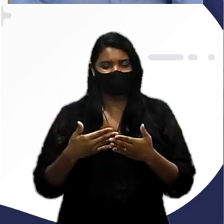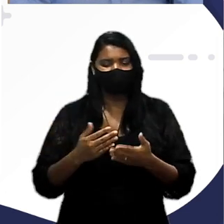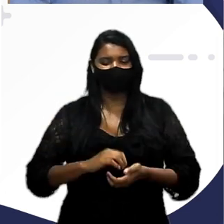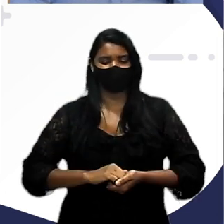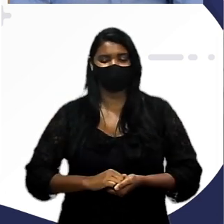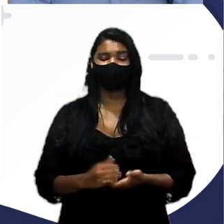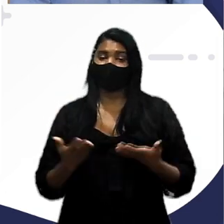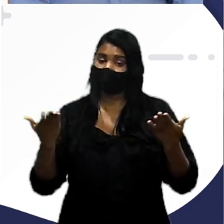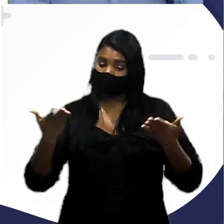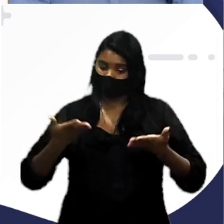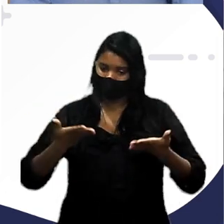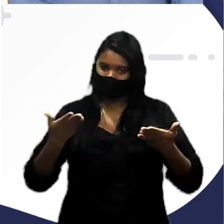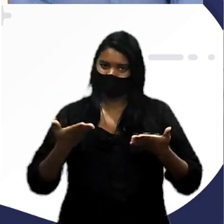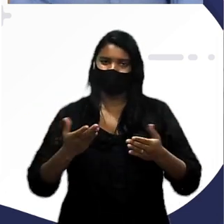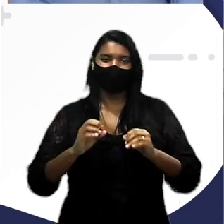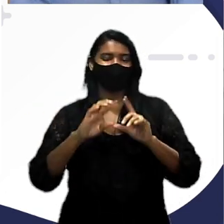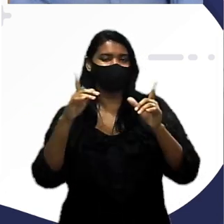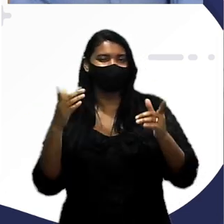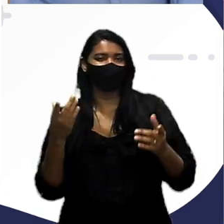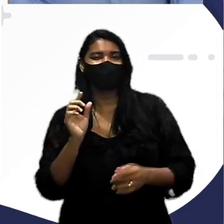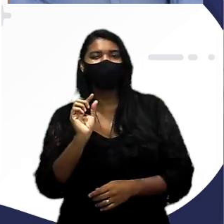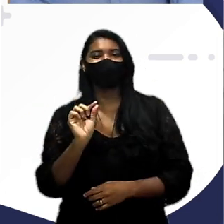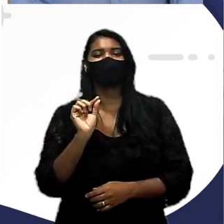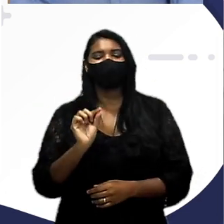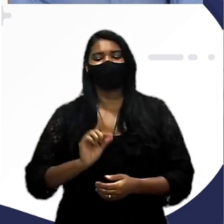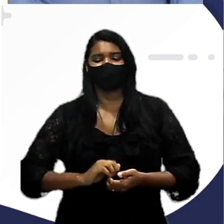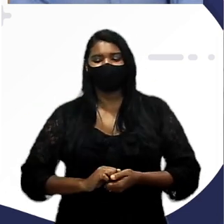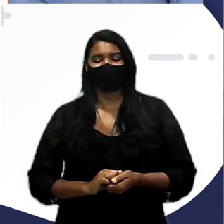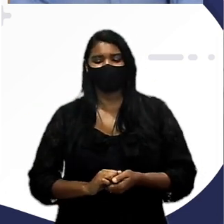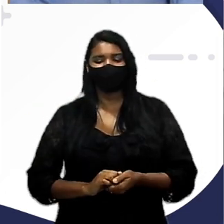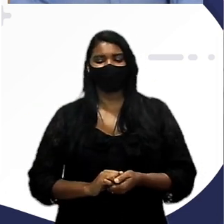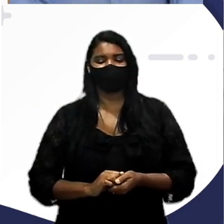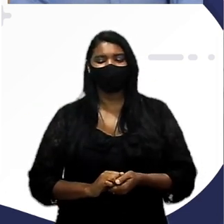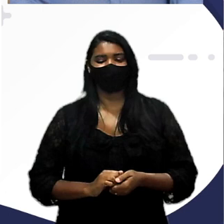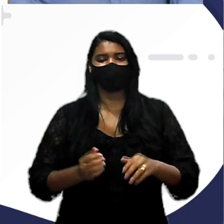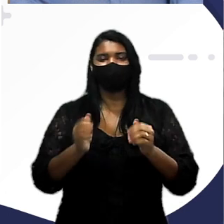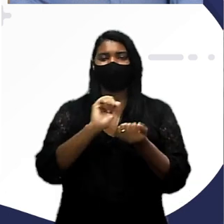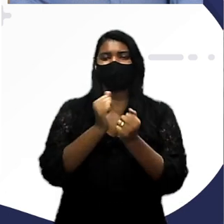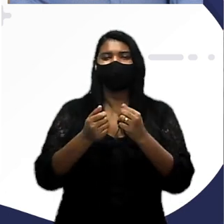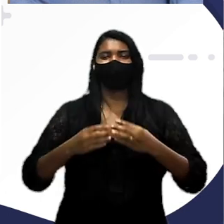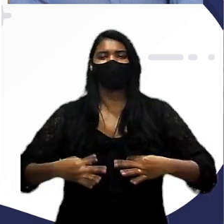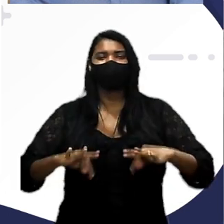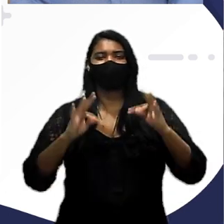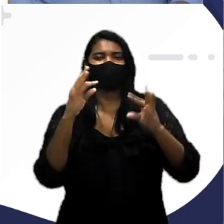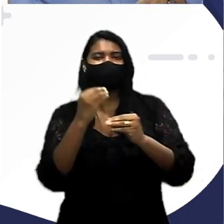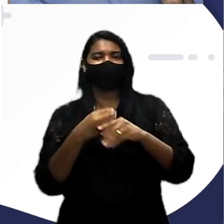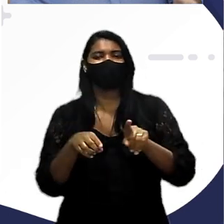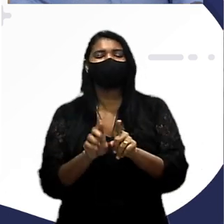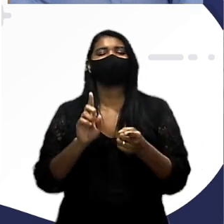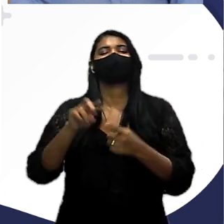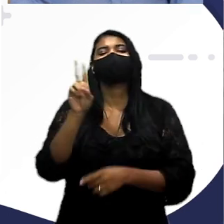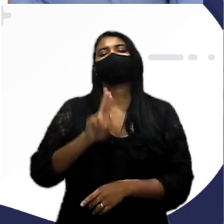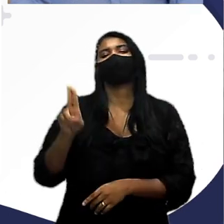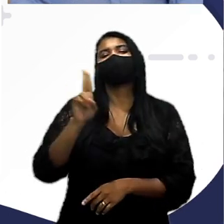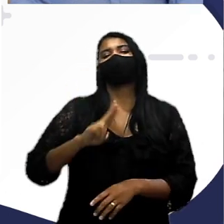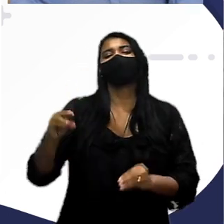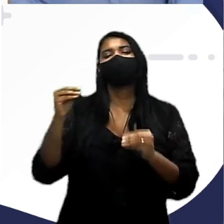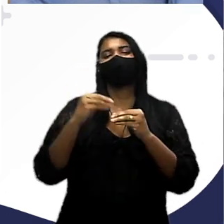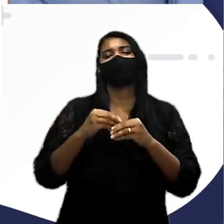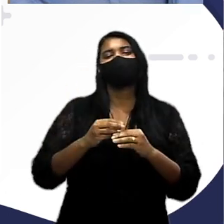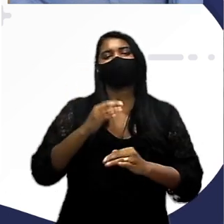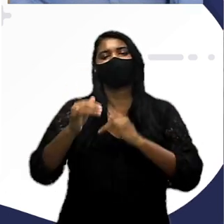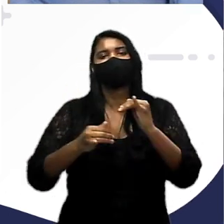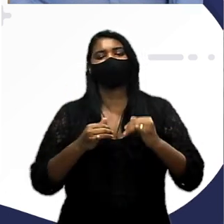globalizado. Hoje, claro, com o dinamismo da tecnologia, do uso das